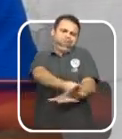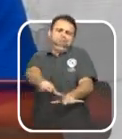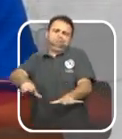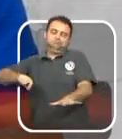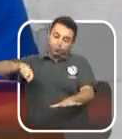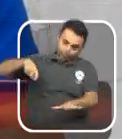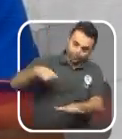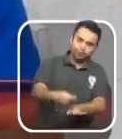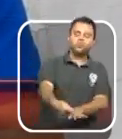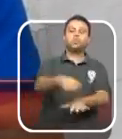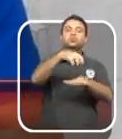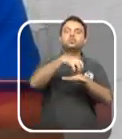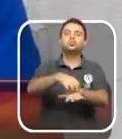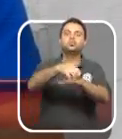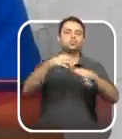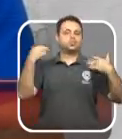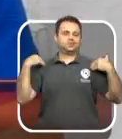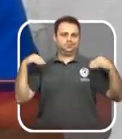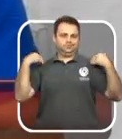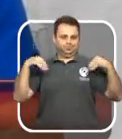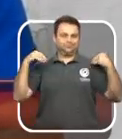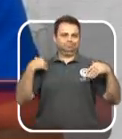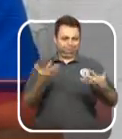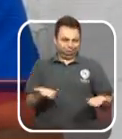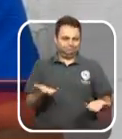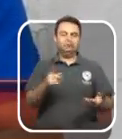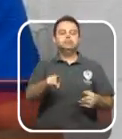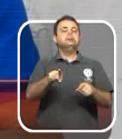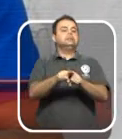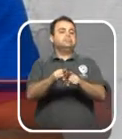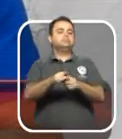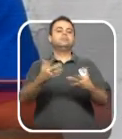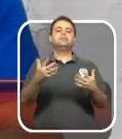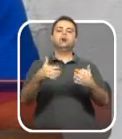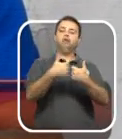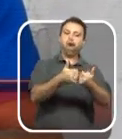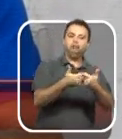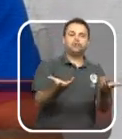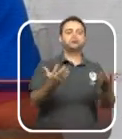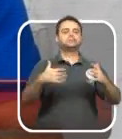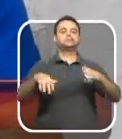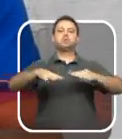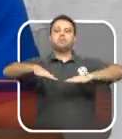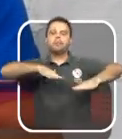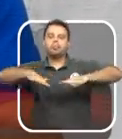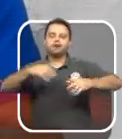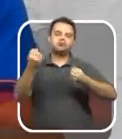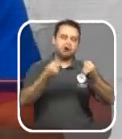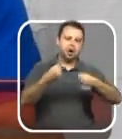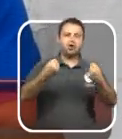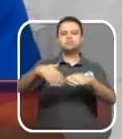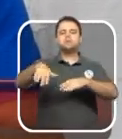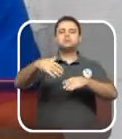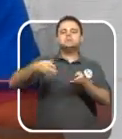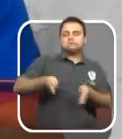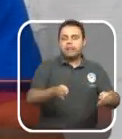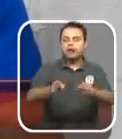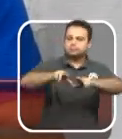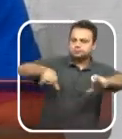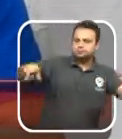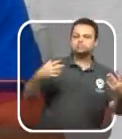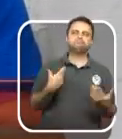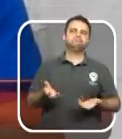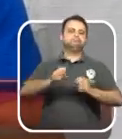tem muita coisa para ser feito em relação à região. Fora a questão da mobilidade, a questão da educação, de pensar